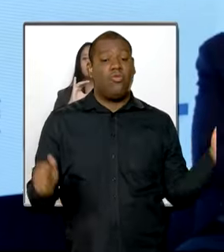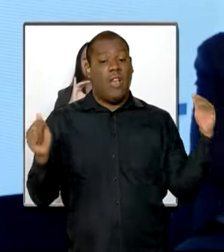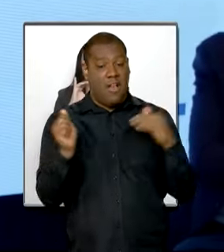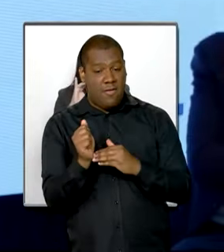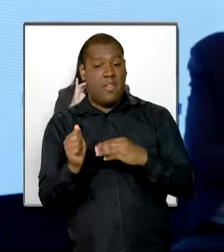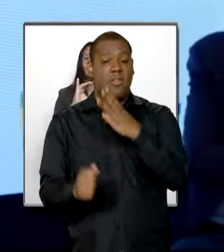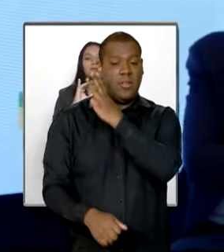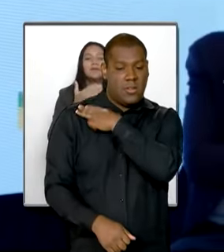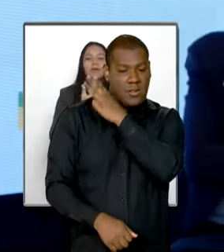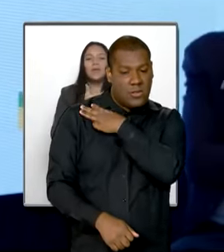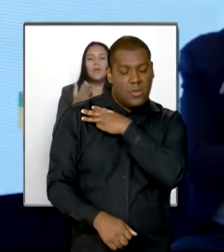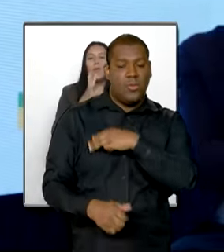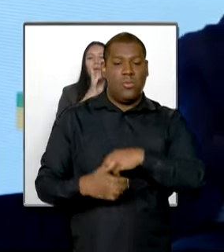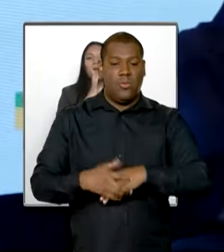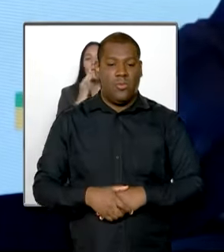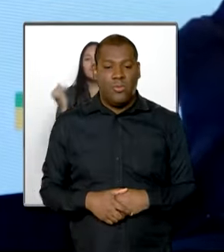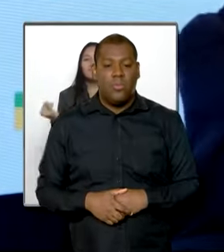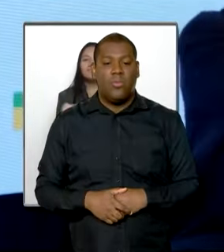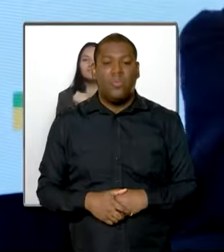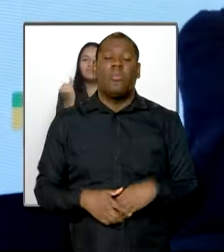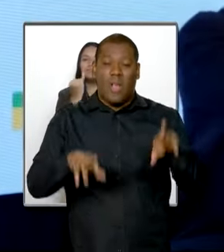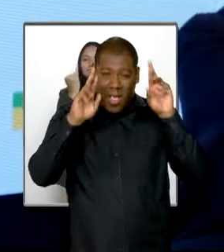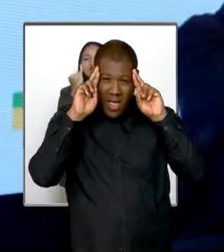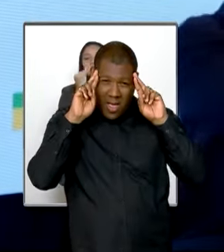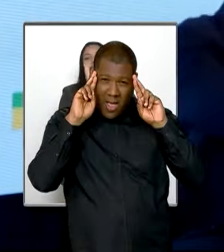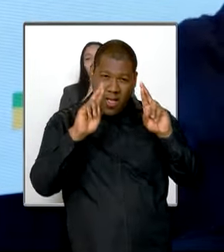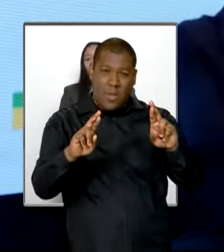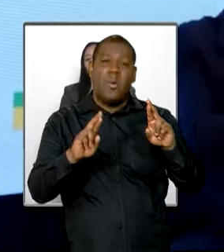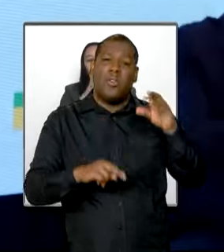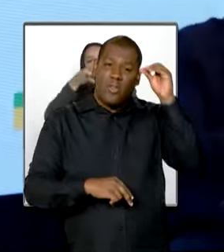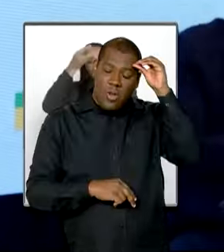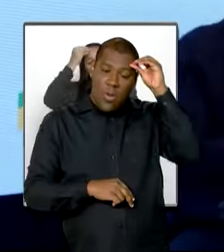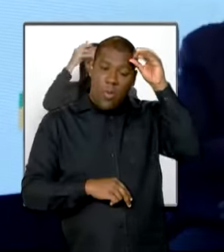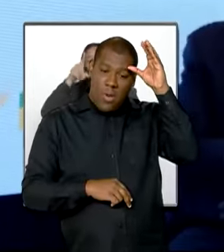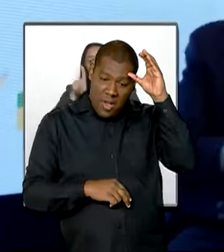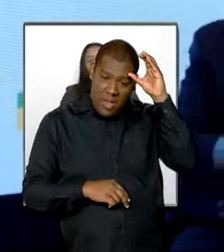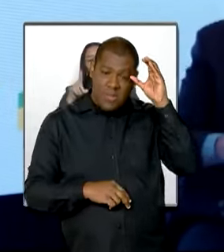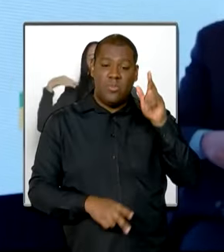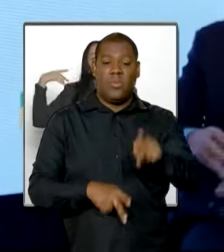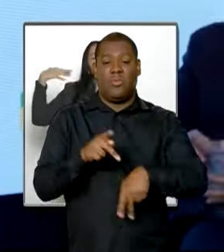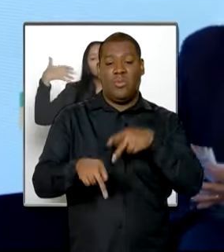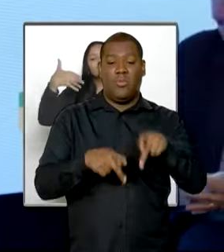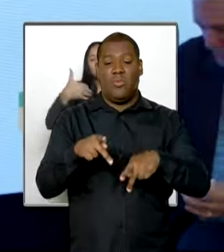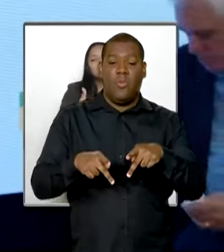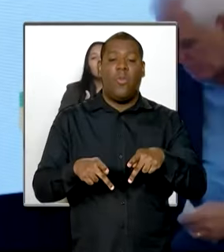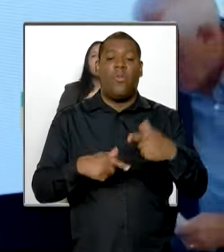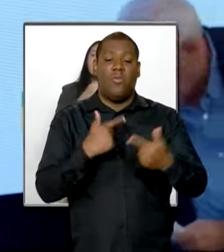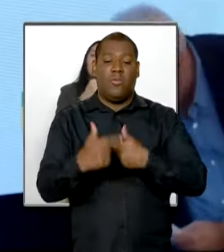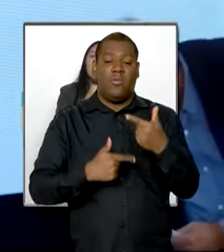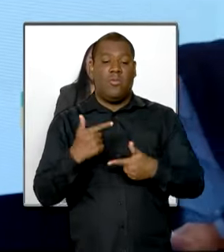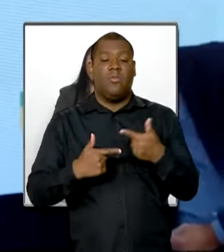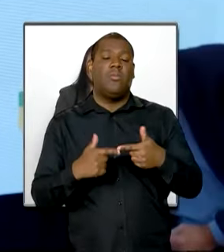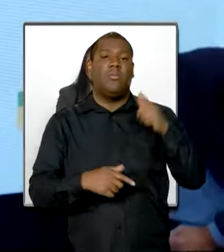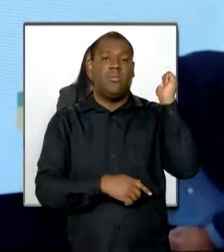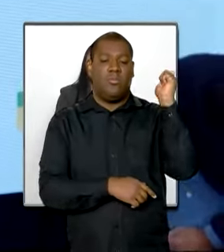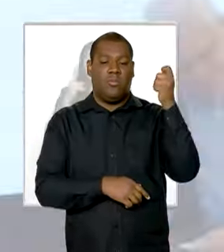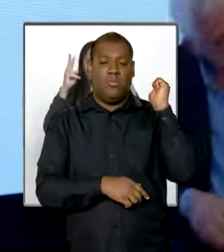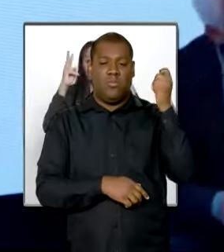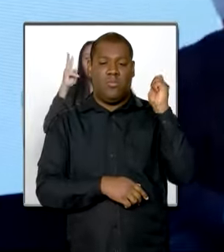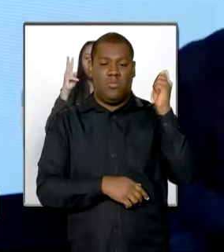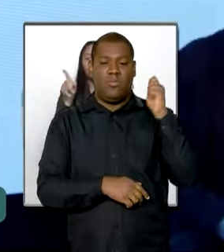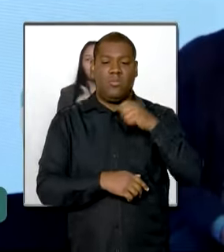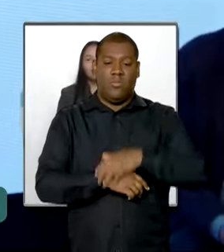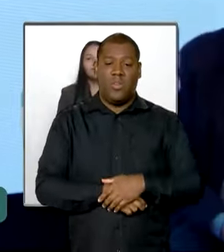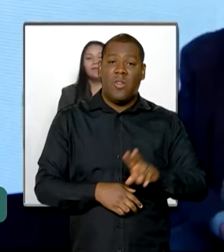reconhece a importância da nossa tradição e do conhecimento que passa de geração em geração. Dão o devido valor